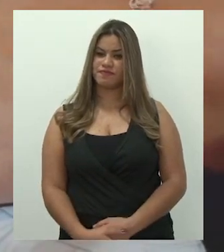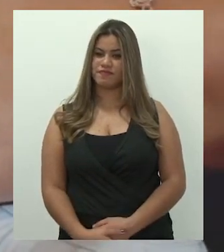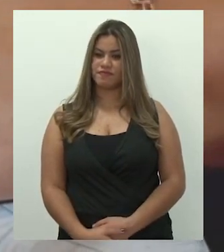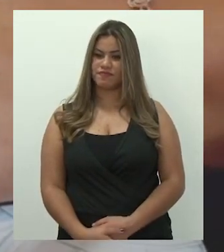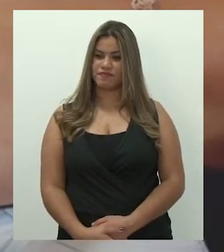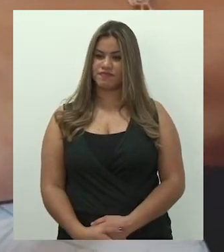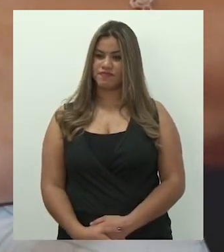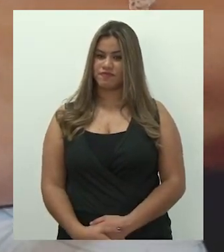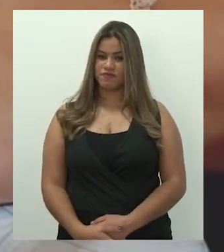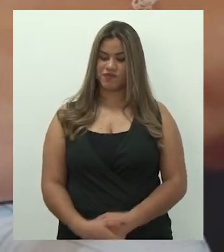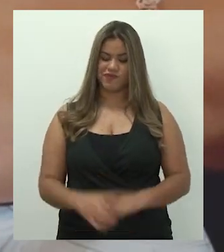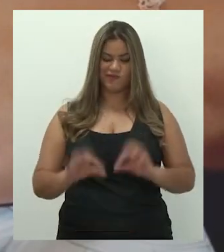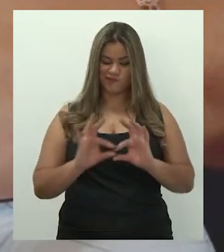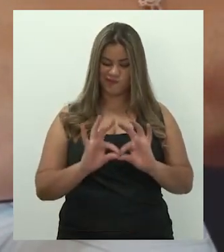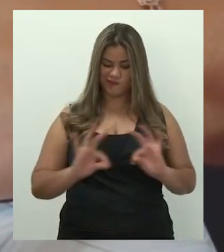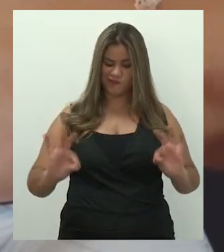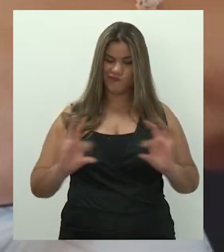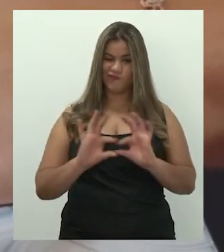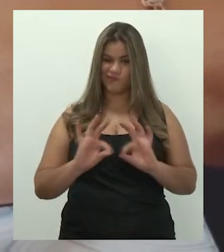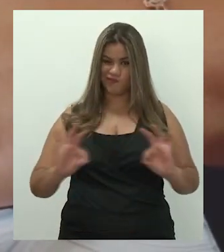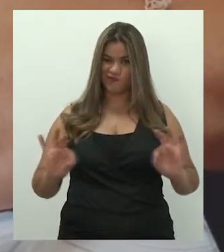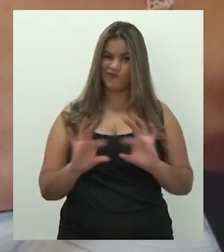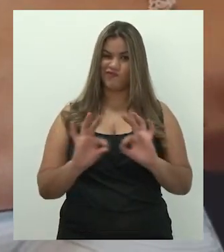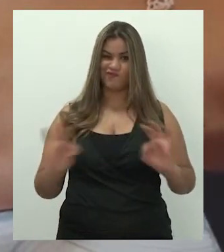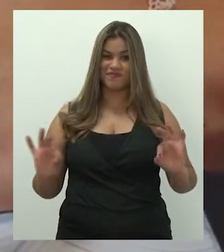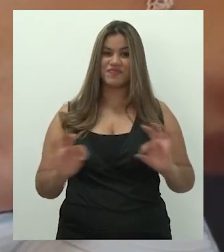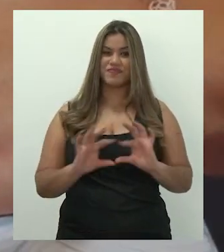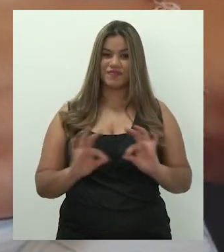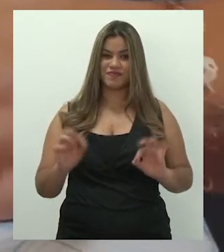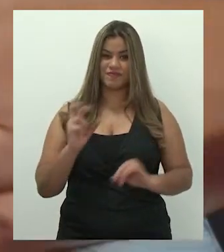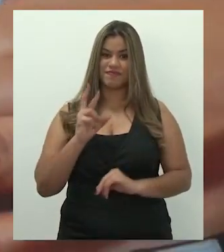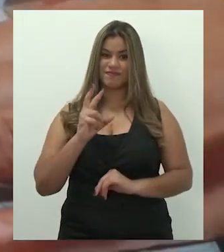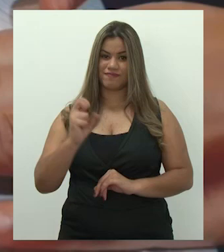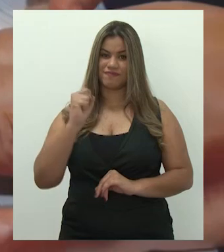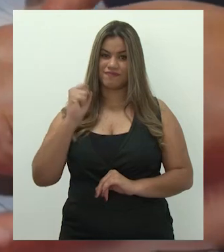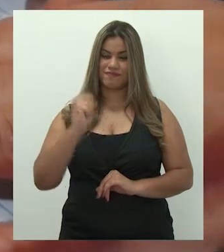Reforce bem as dobras.